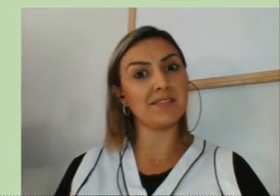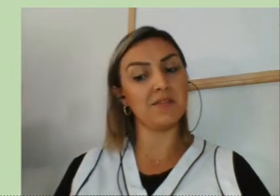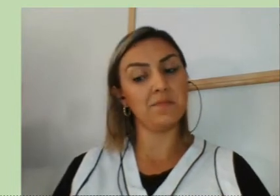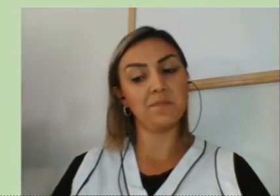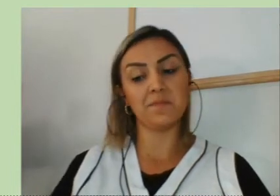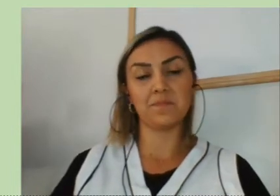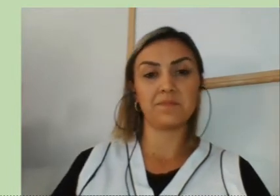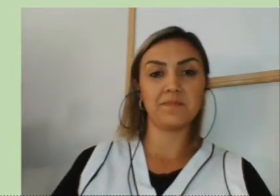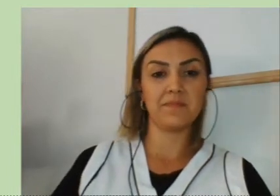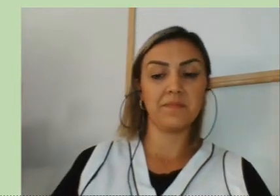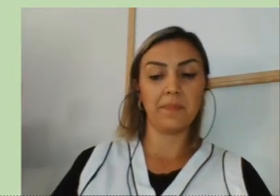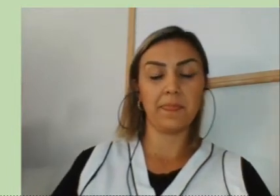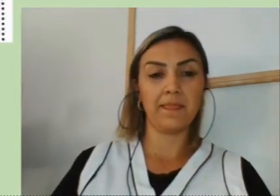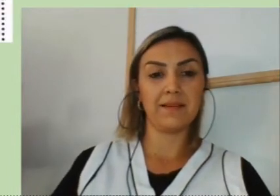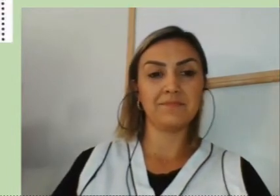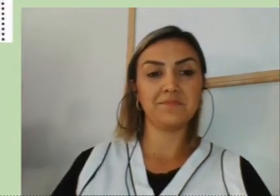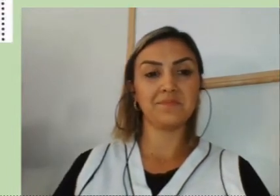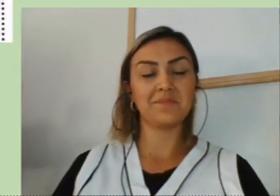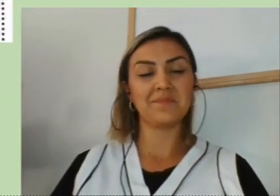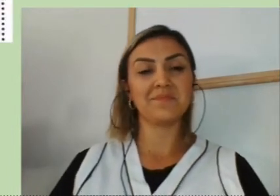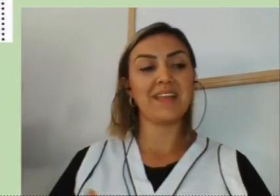ICMS.